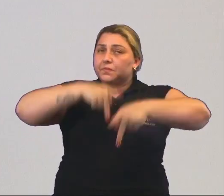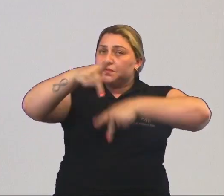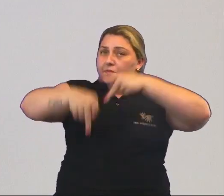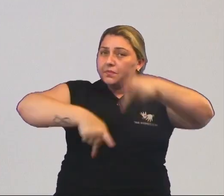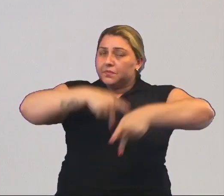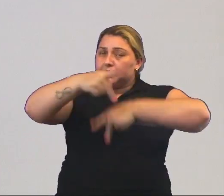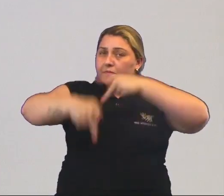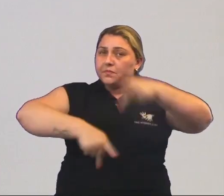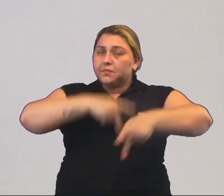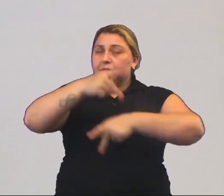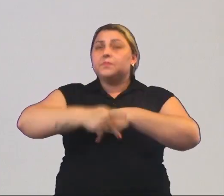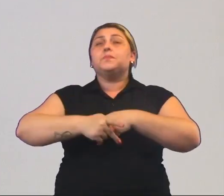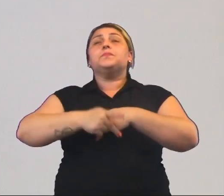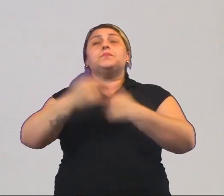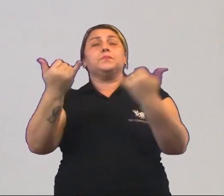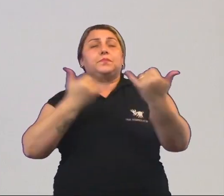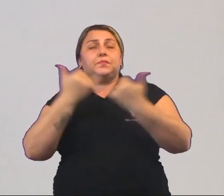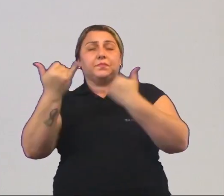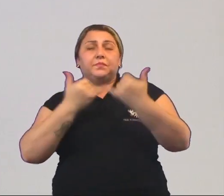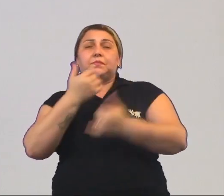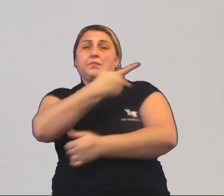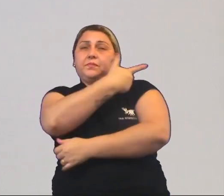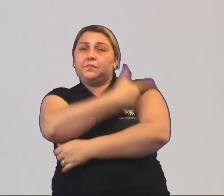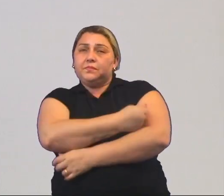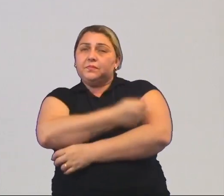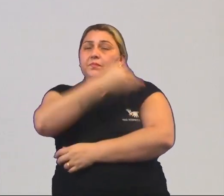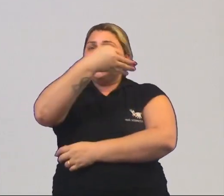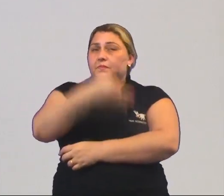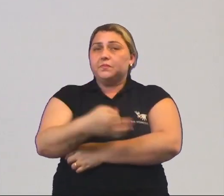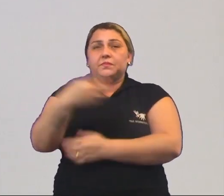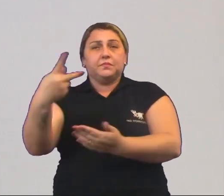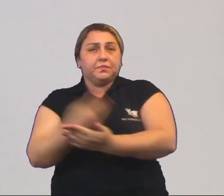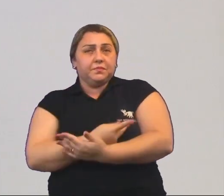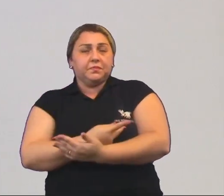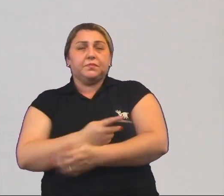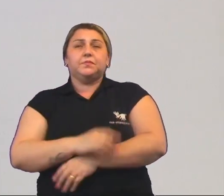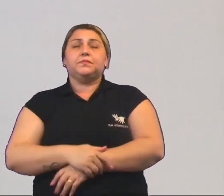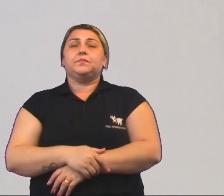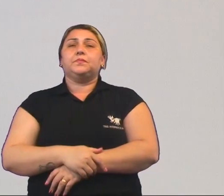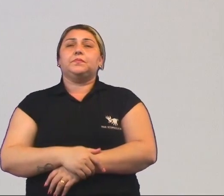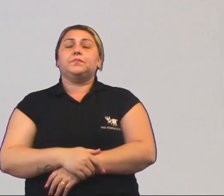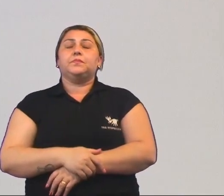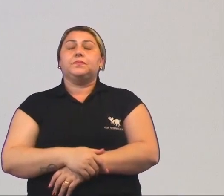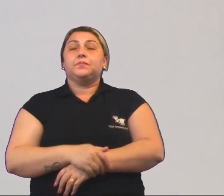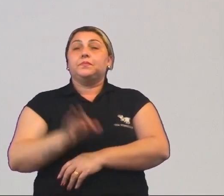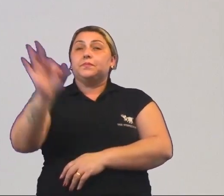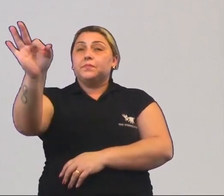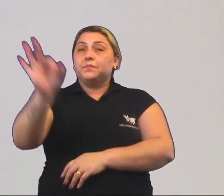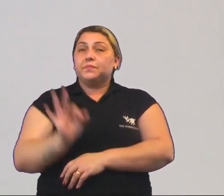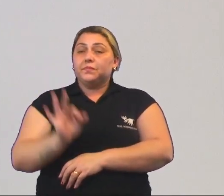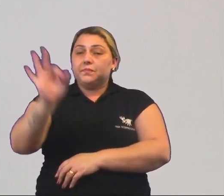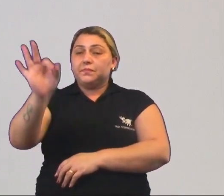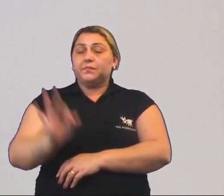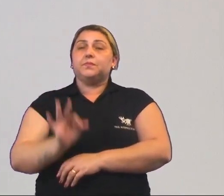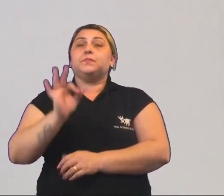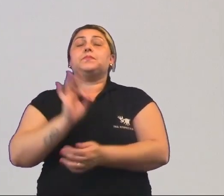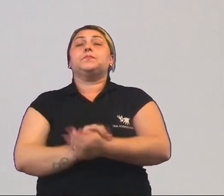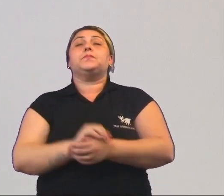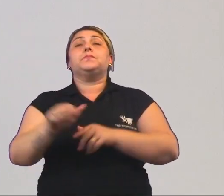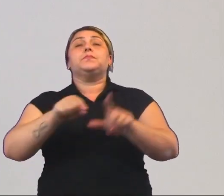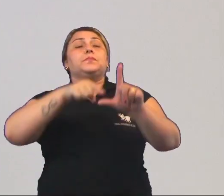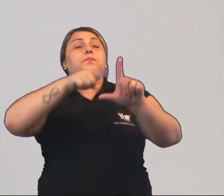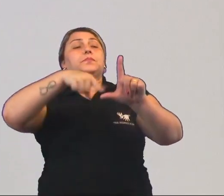população, apresentando dados se a vacina estava dando certo ou não, aquela porcentagem. O cara